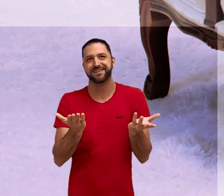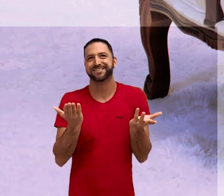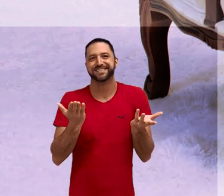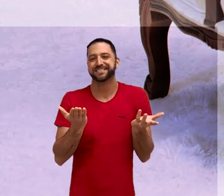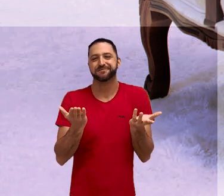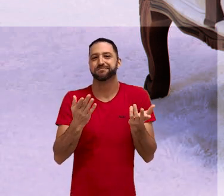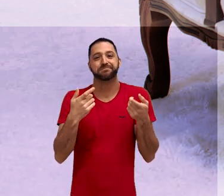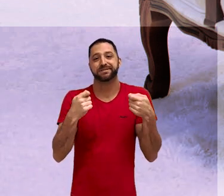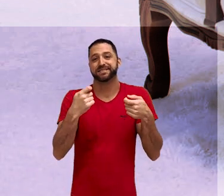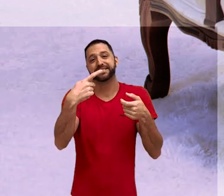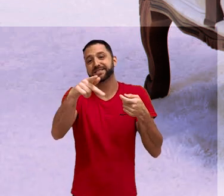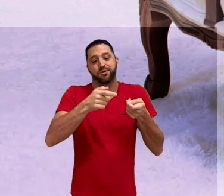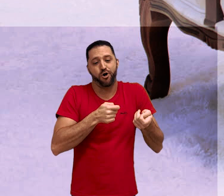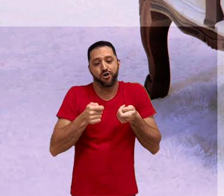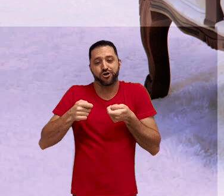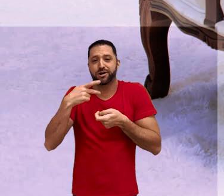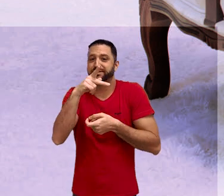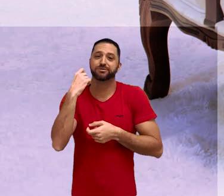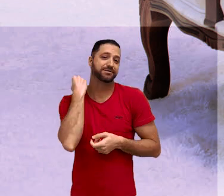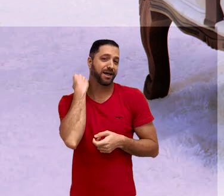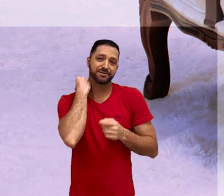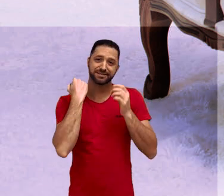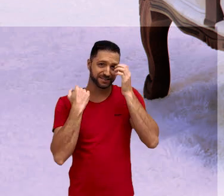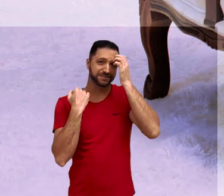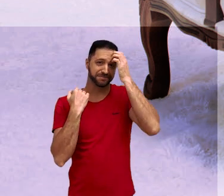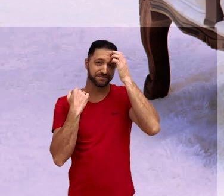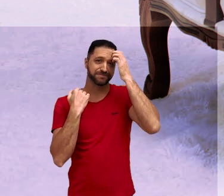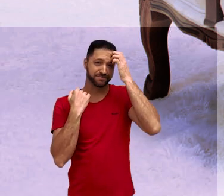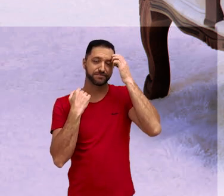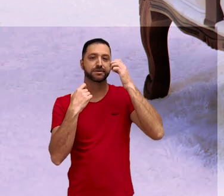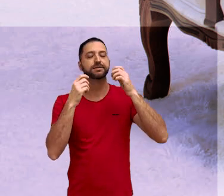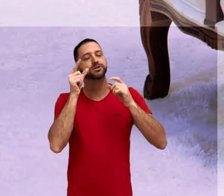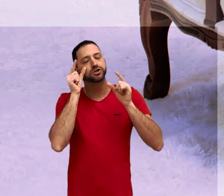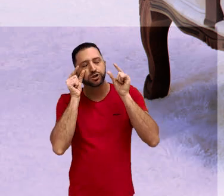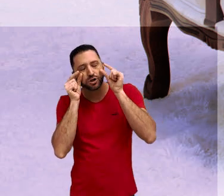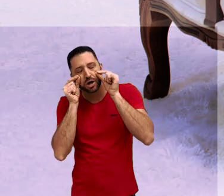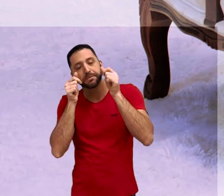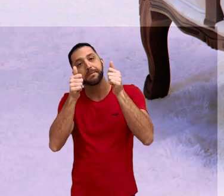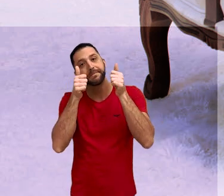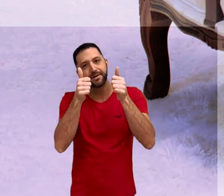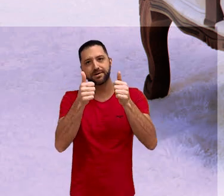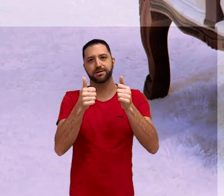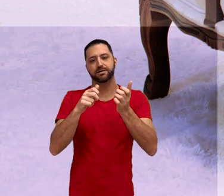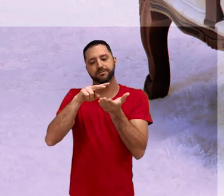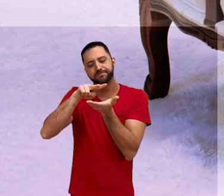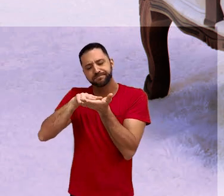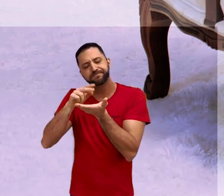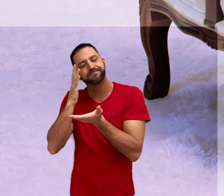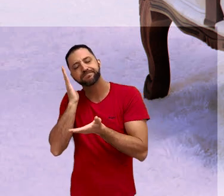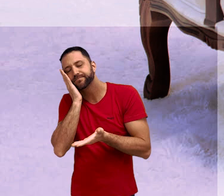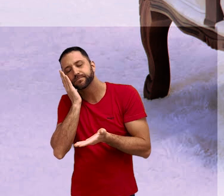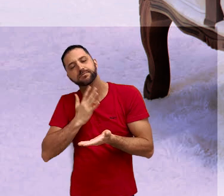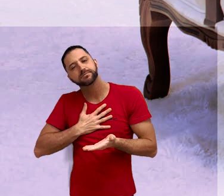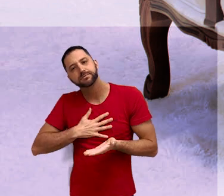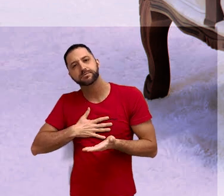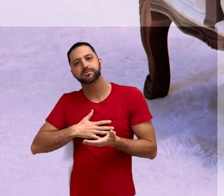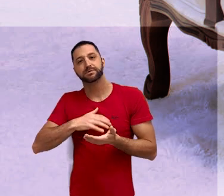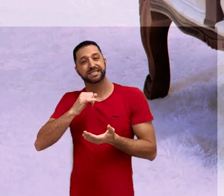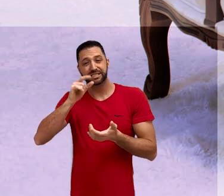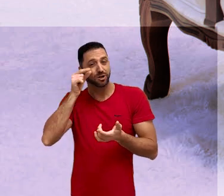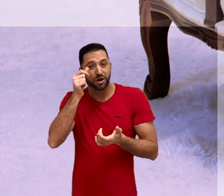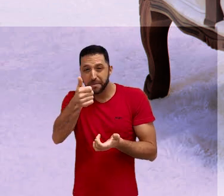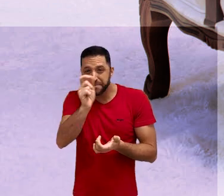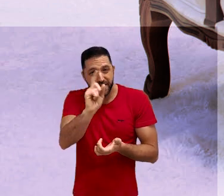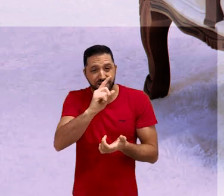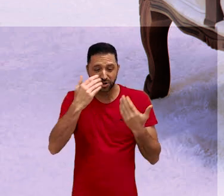desestressar? Não. O que você tem que fazer, que não dá para mudar, é fazer a gestão do teu estresse. Buscar dormir bem,